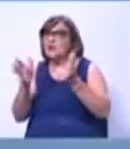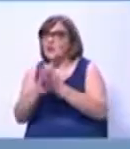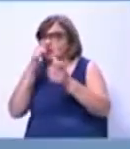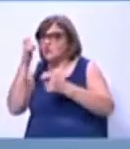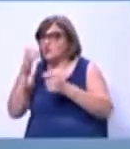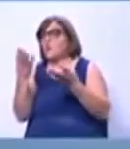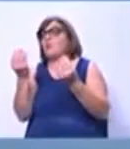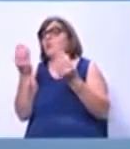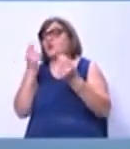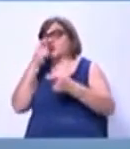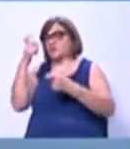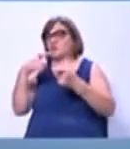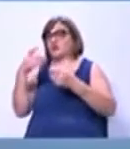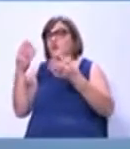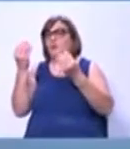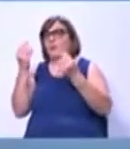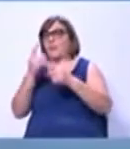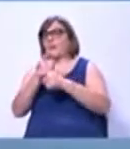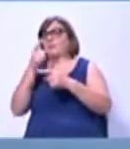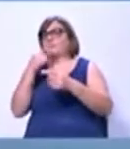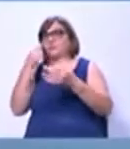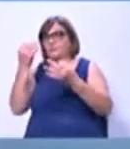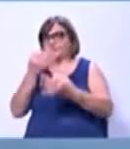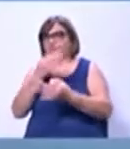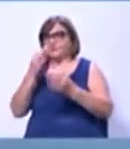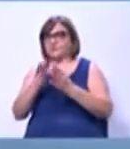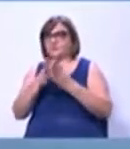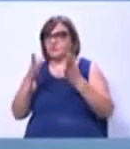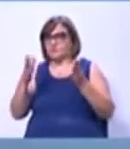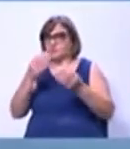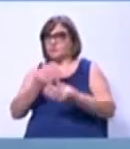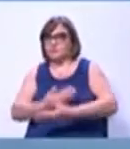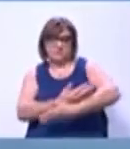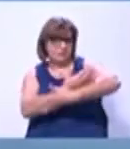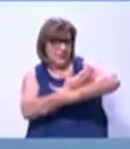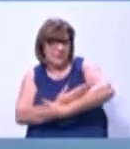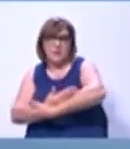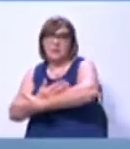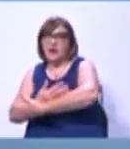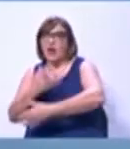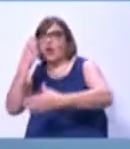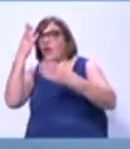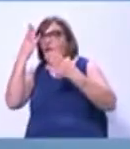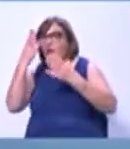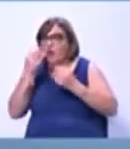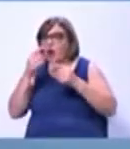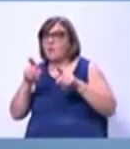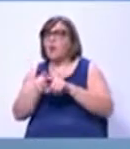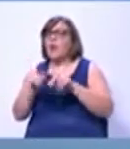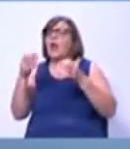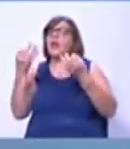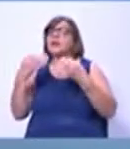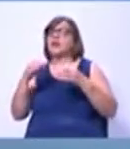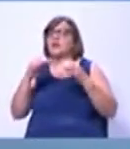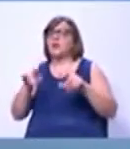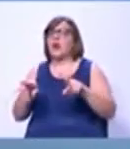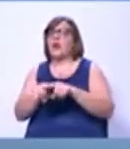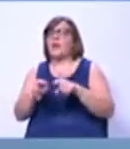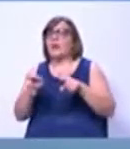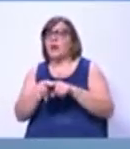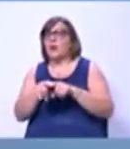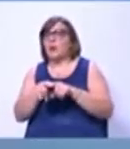não é? Para muitos, não é? Para muitos, porque sim, efetivamente a maior parte dos bebés não dorme de forma natural como